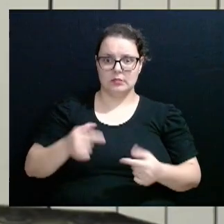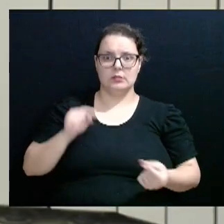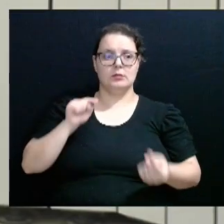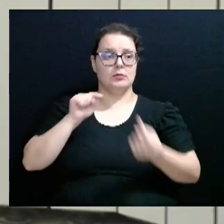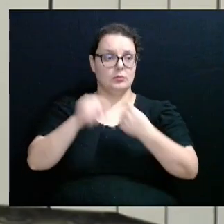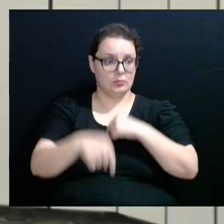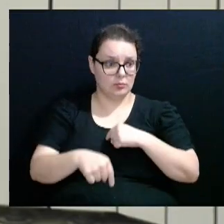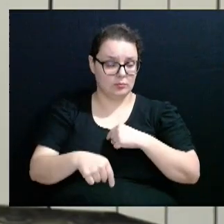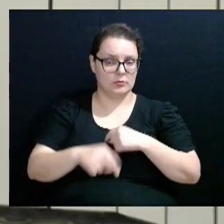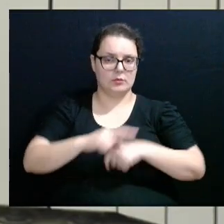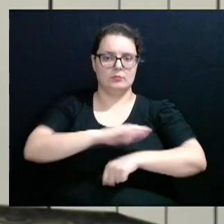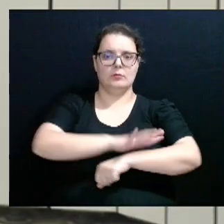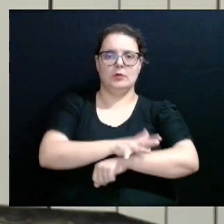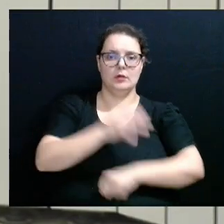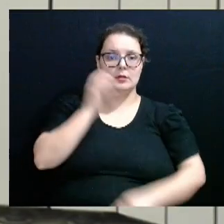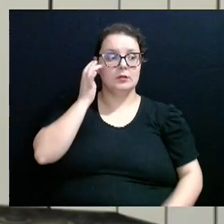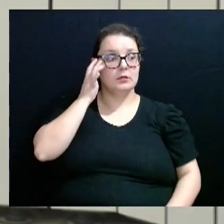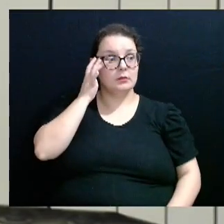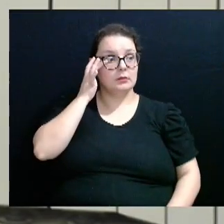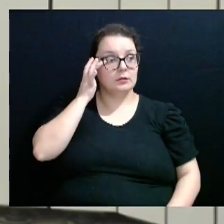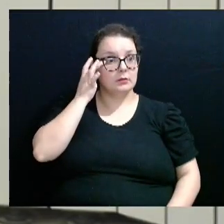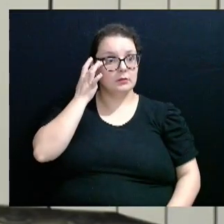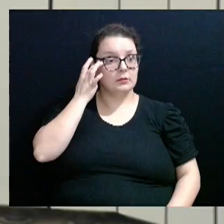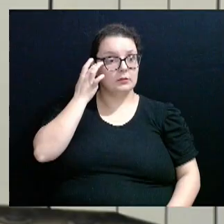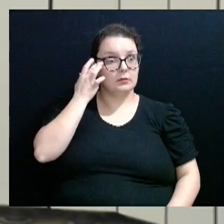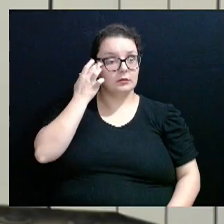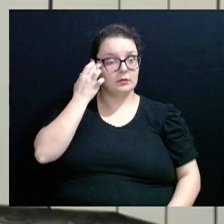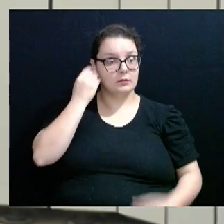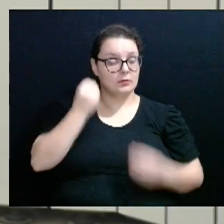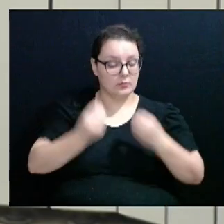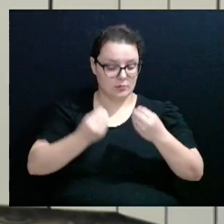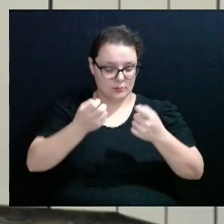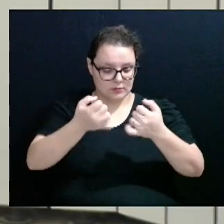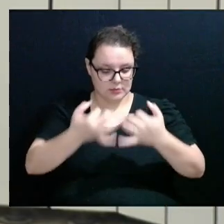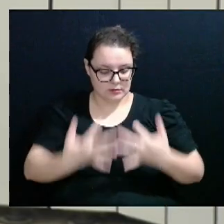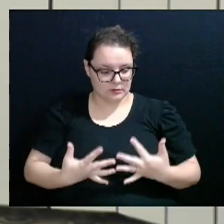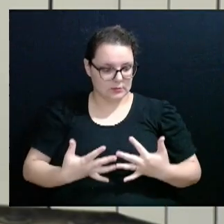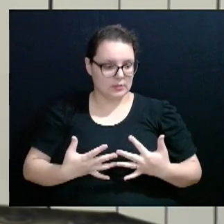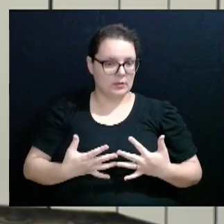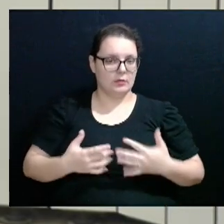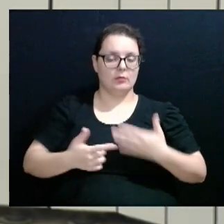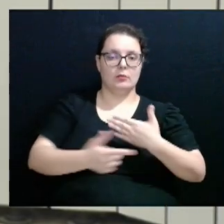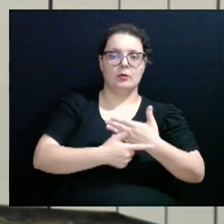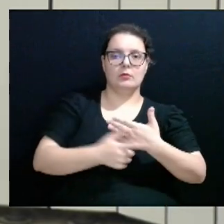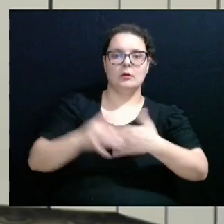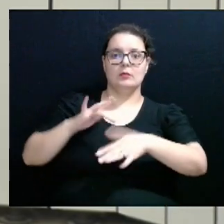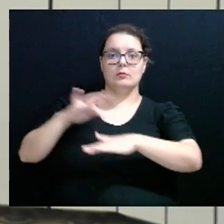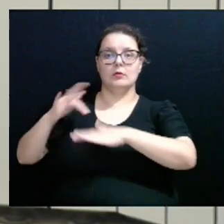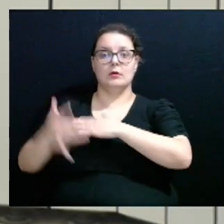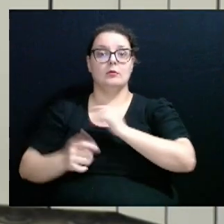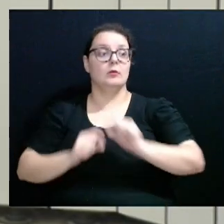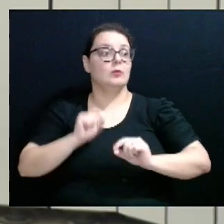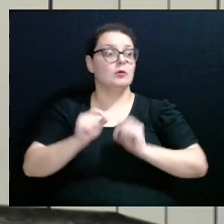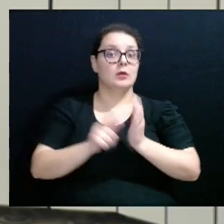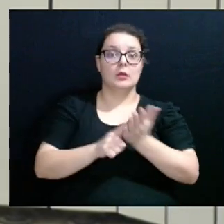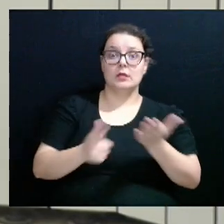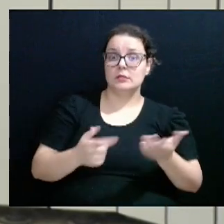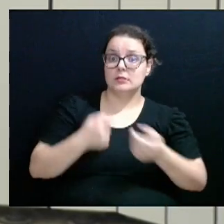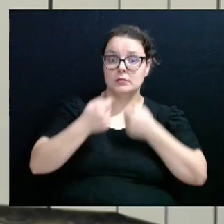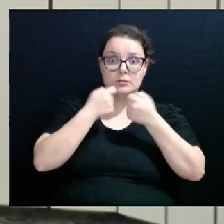antirracismo, como é que você pode explicar o papel da imprensa, o que vem a ser esse jornalismo, como as pessoas